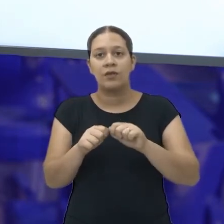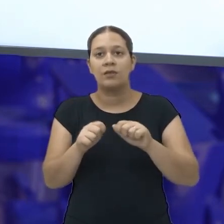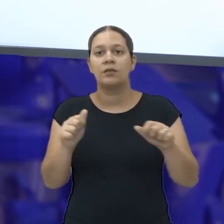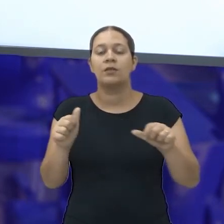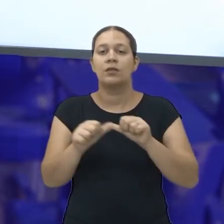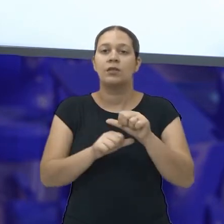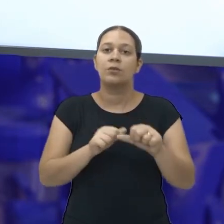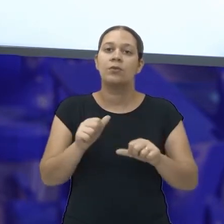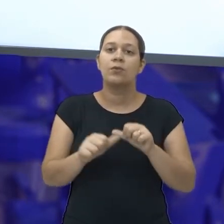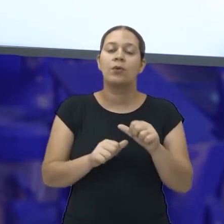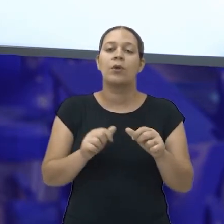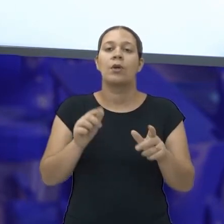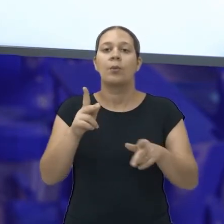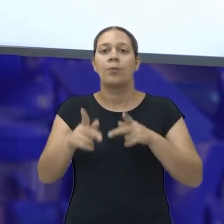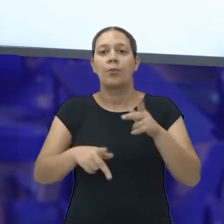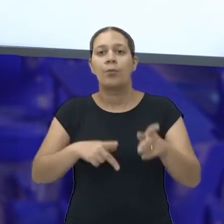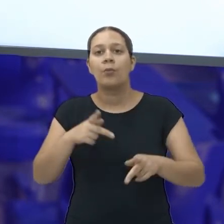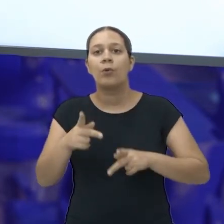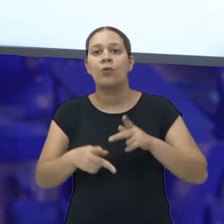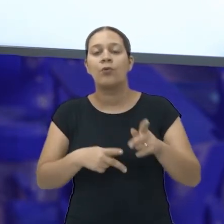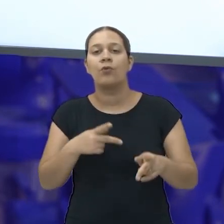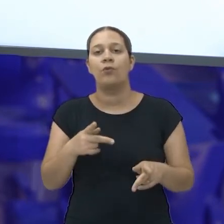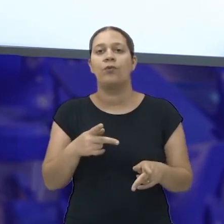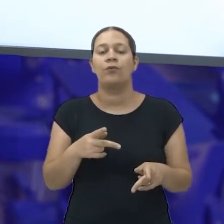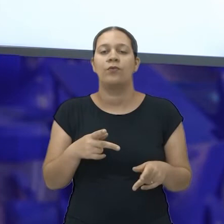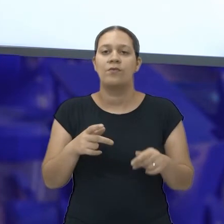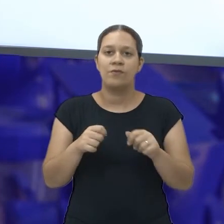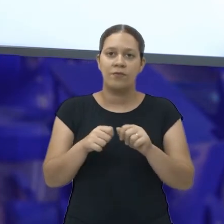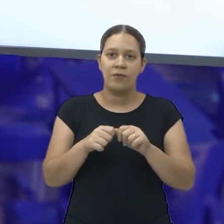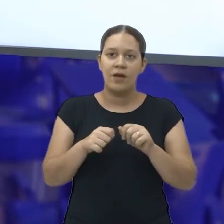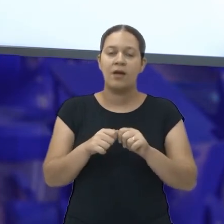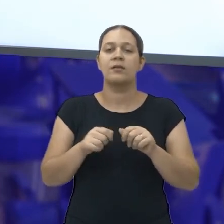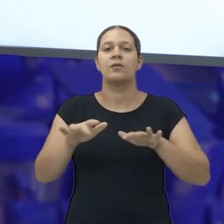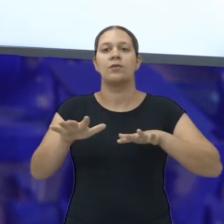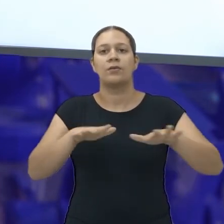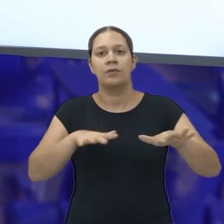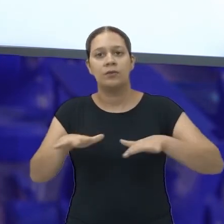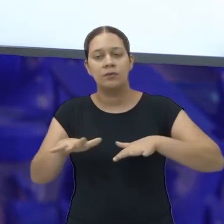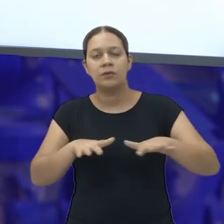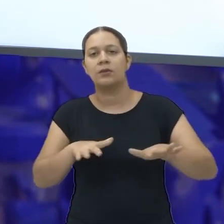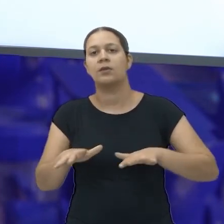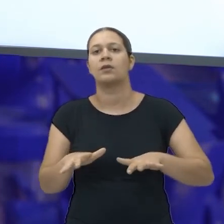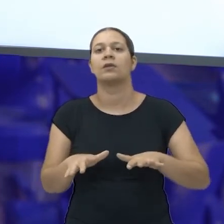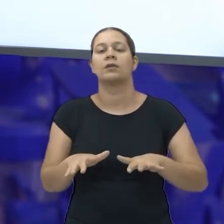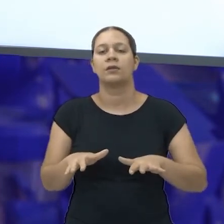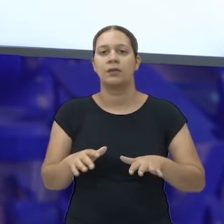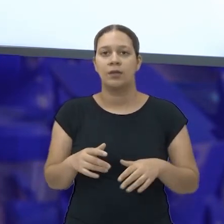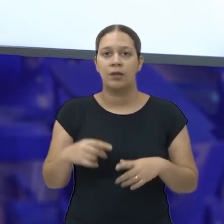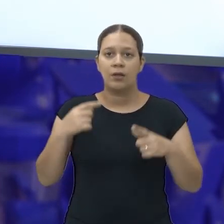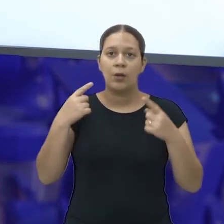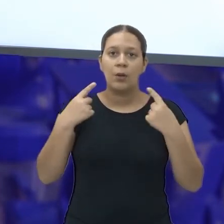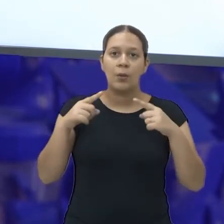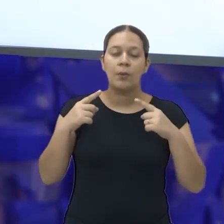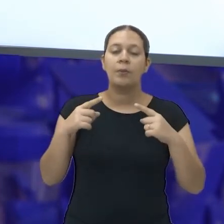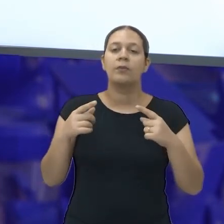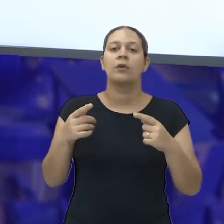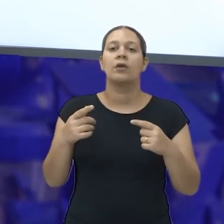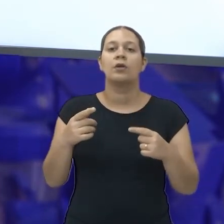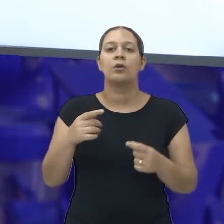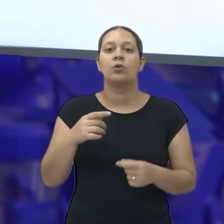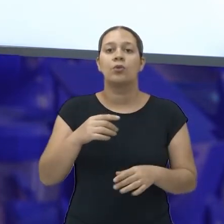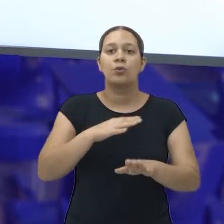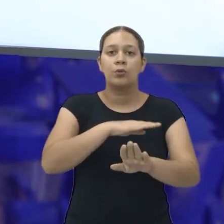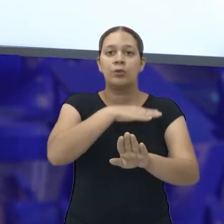modificações. Isso não significa que o povo não faça movimentos, não faça reivindicações. Mas significa